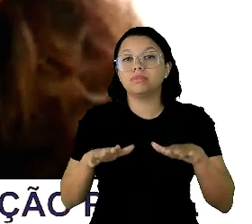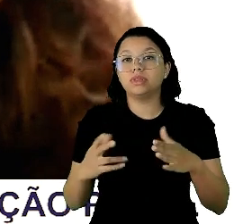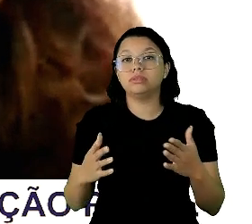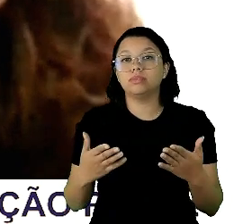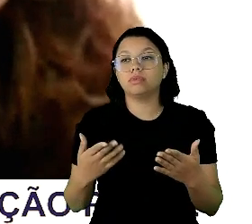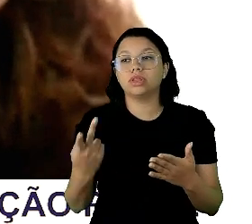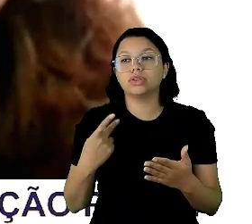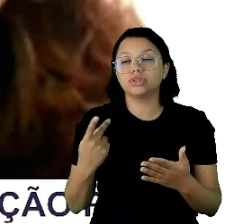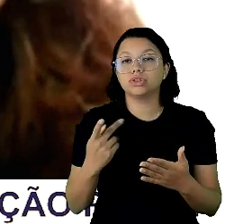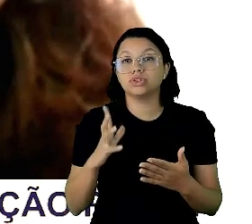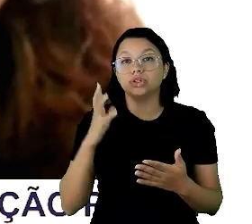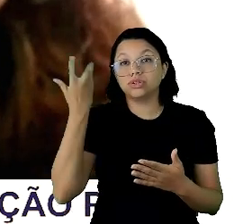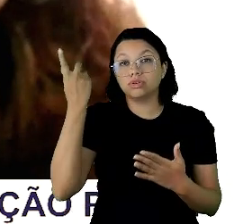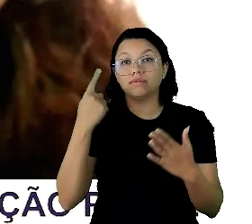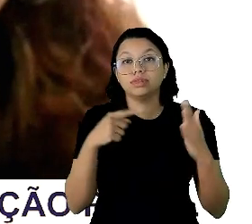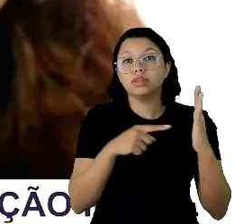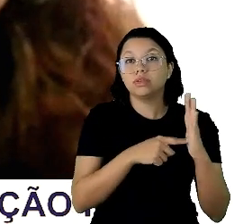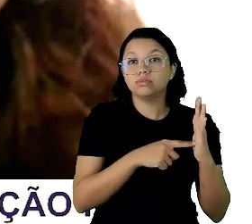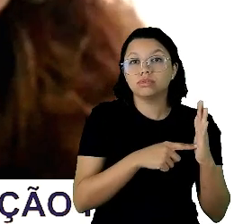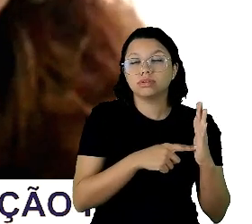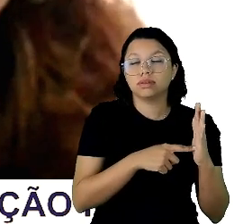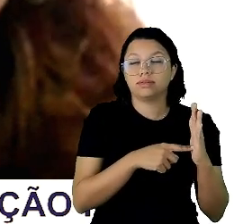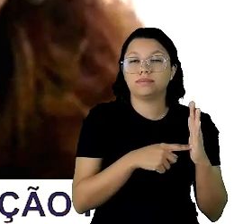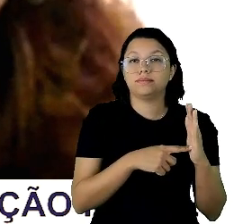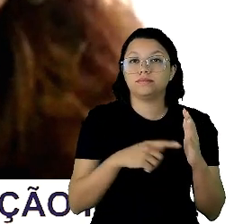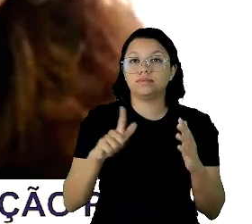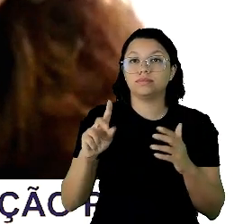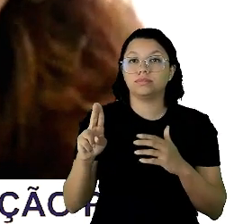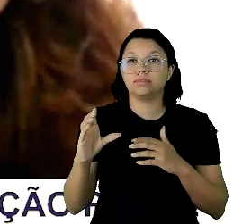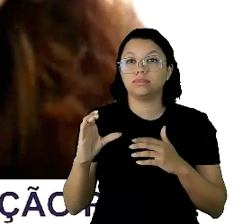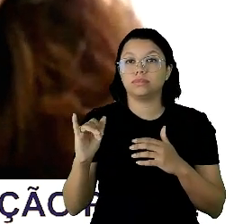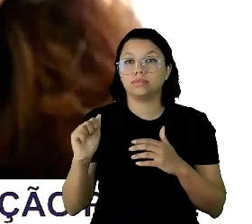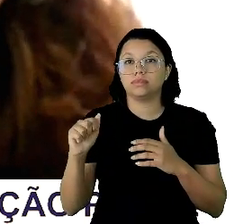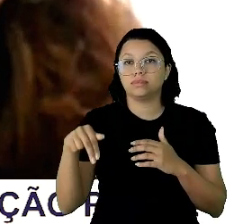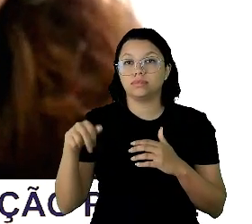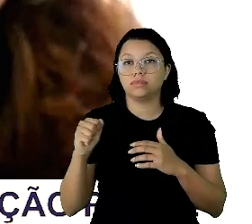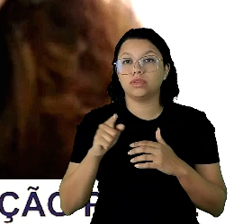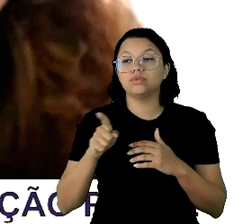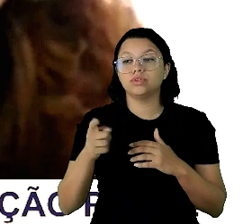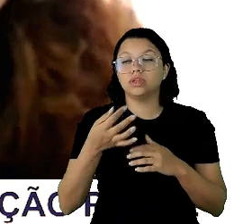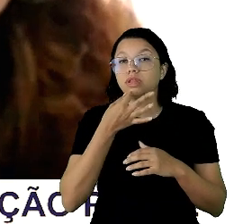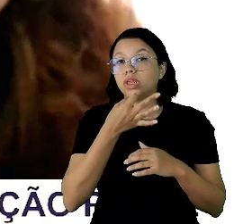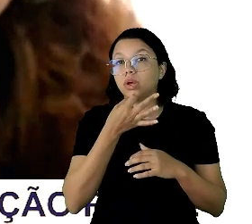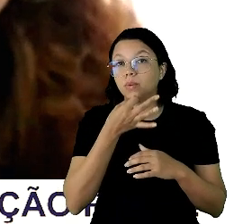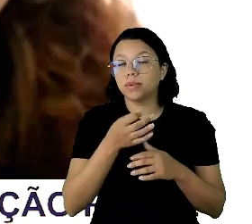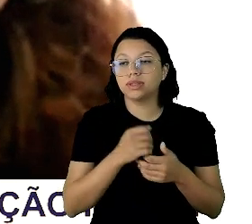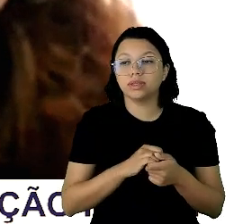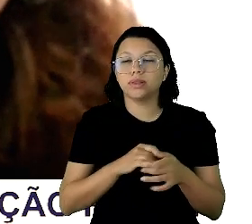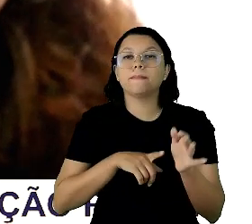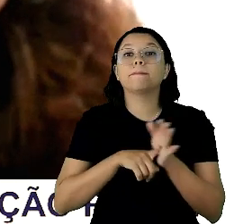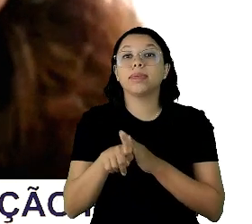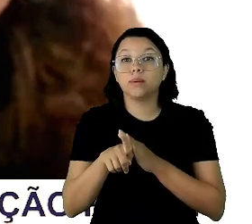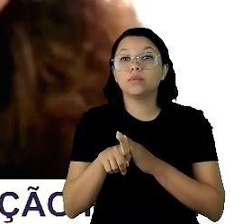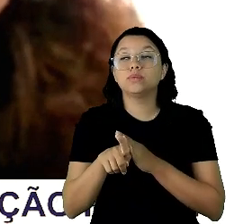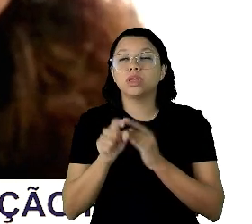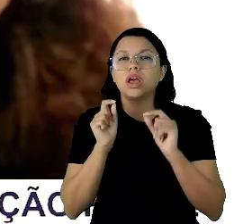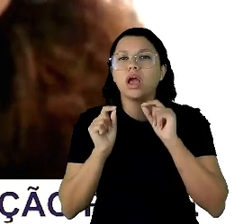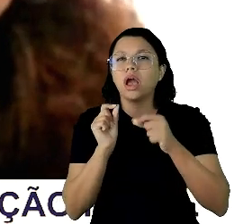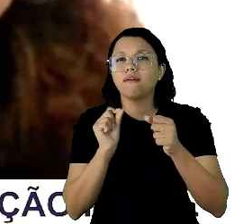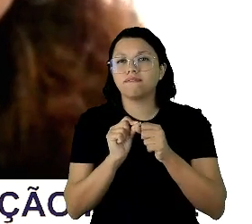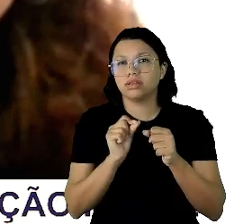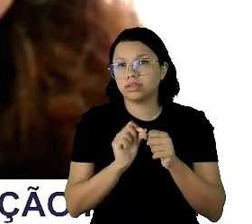né, a Luciana do Pré-Rabelo comenta aqui, pergunta, né, o que fazer quando a mulher